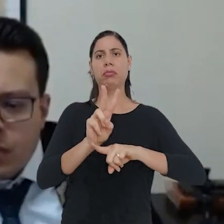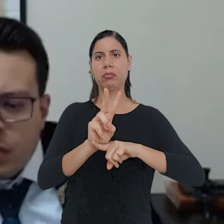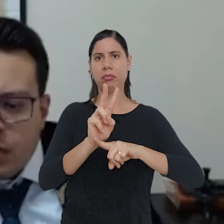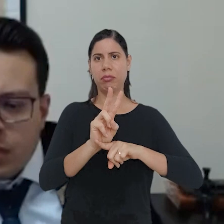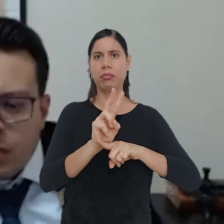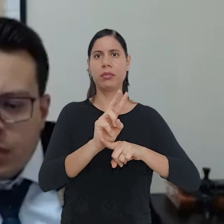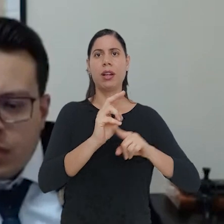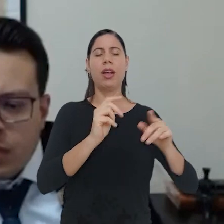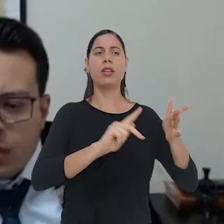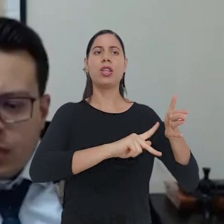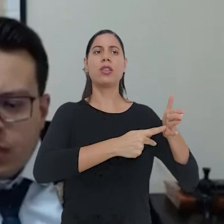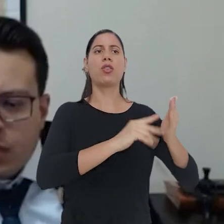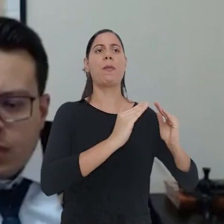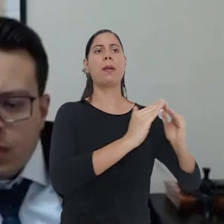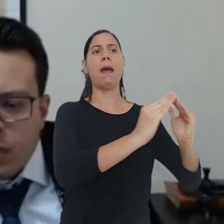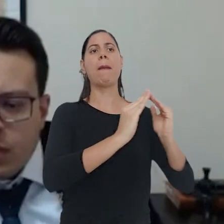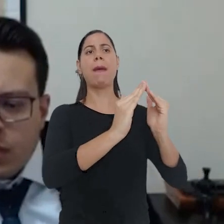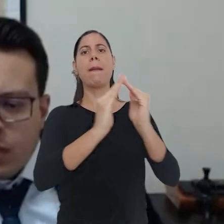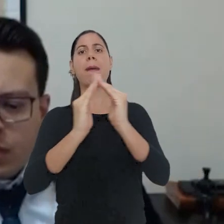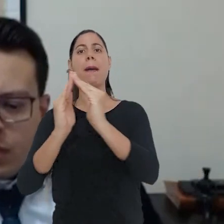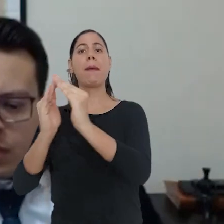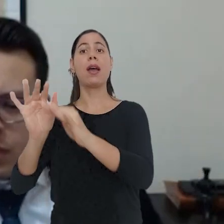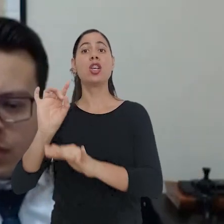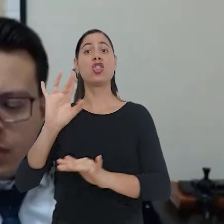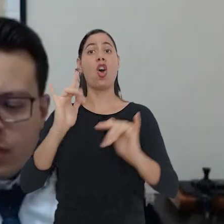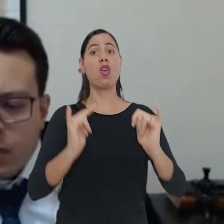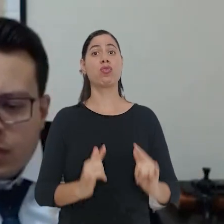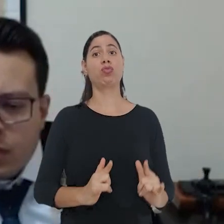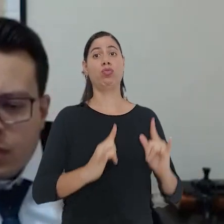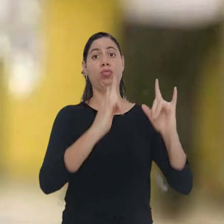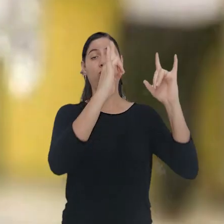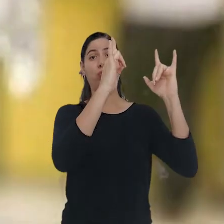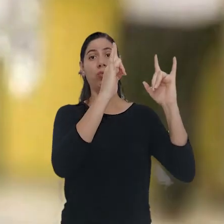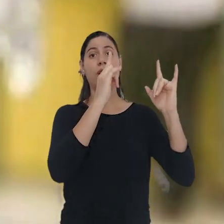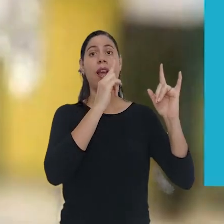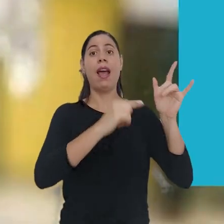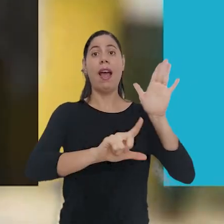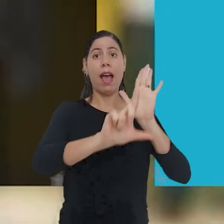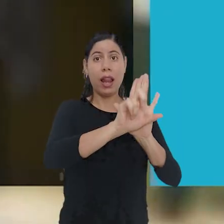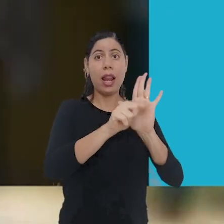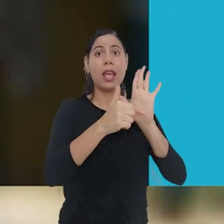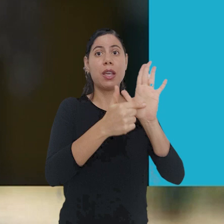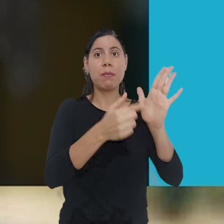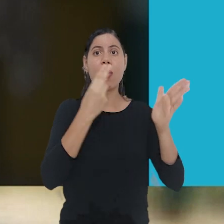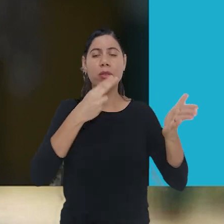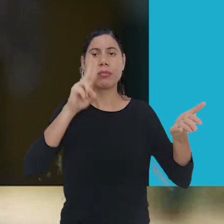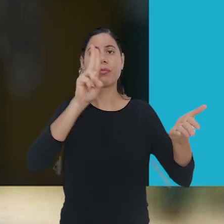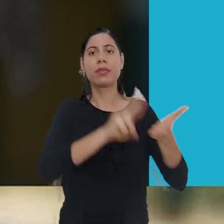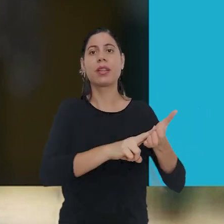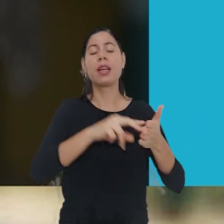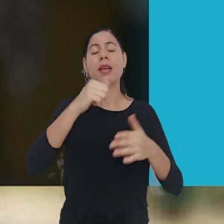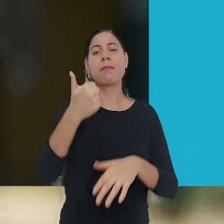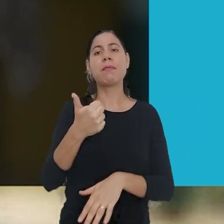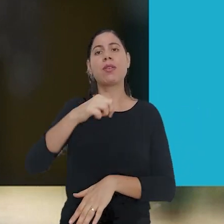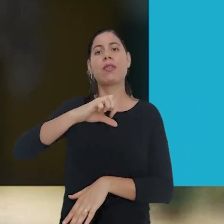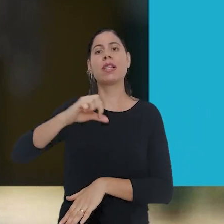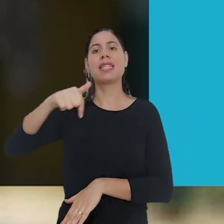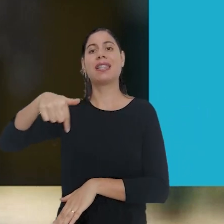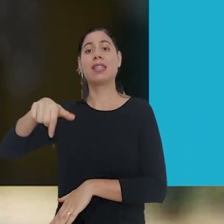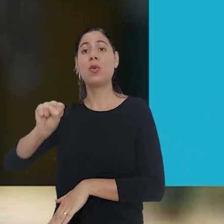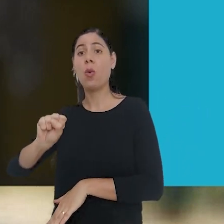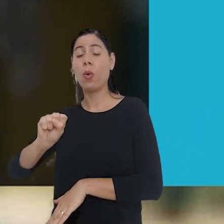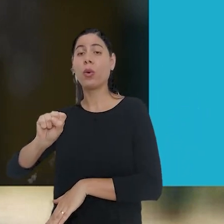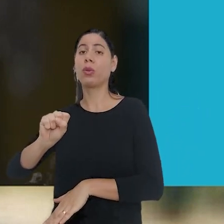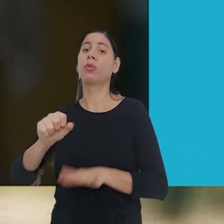condomínios residenciais horizontais, tratando tão somente de edifícios. A lei que trata do serviço postal é de